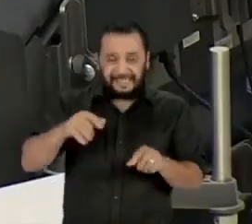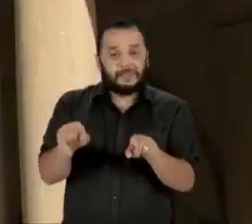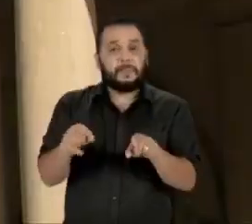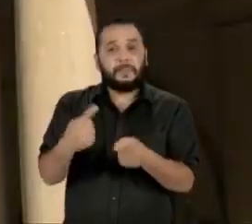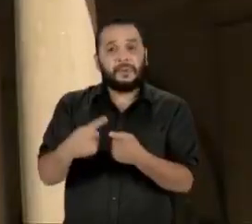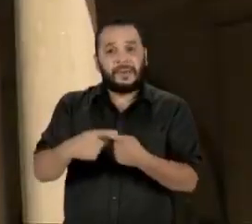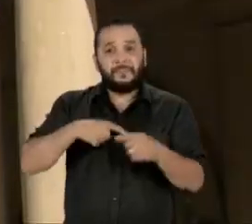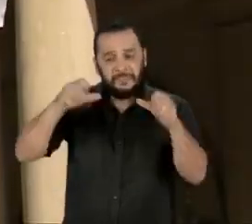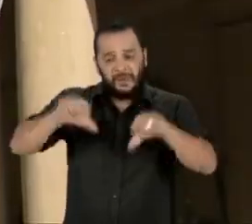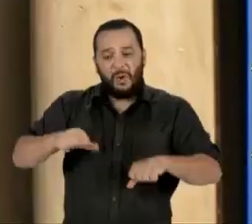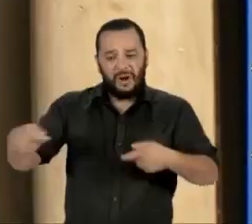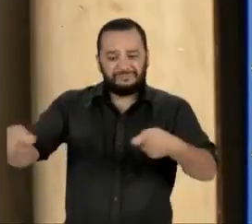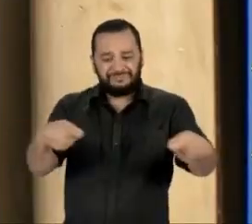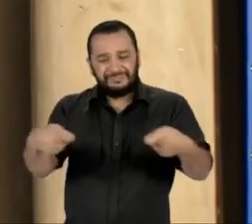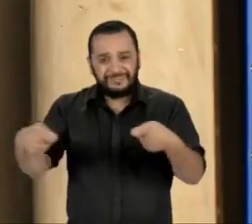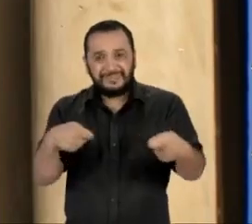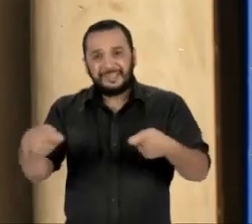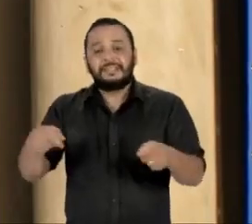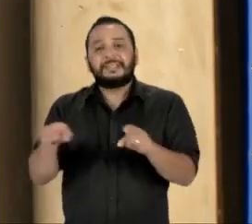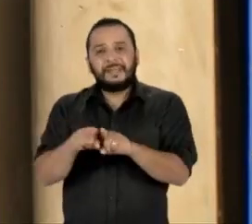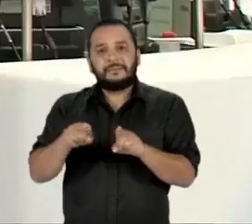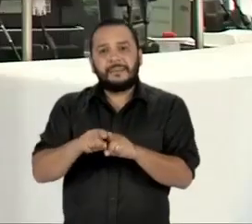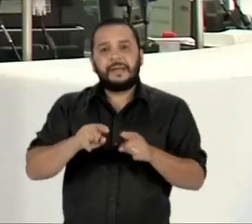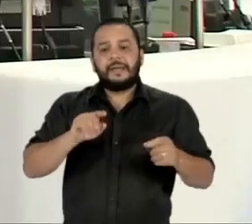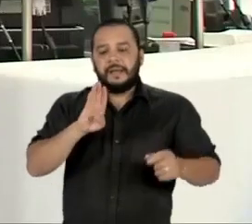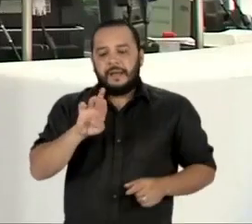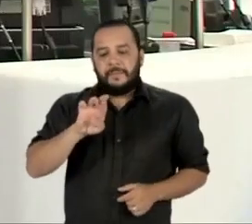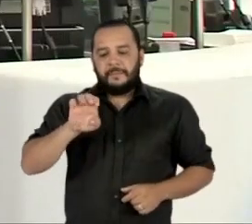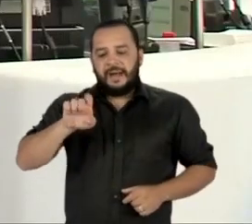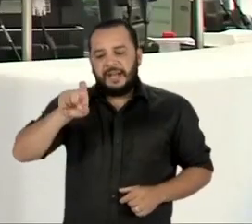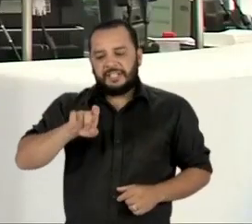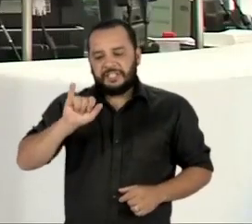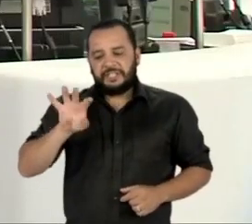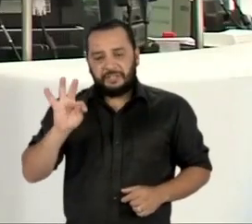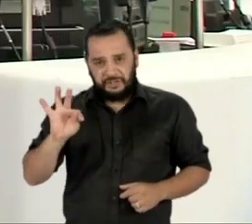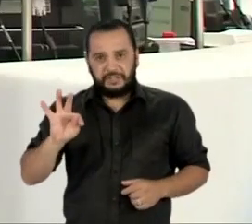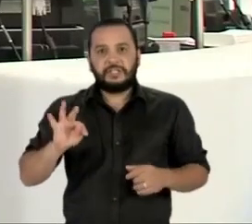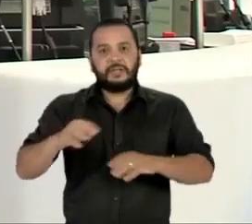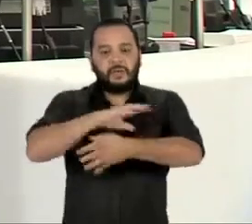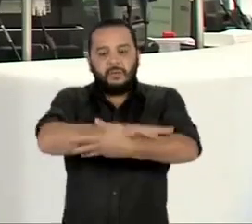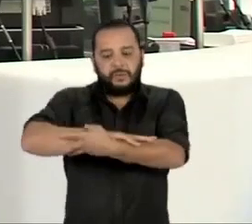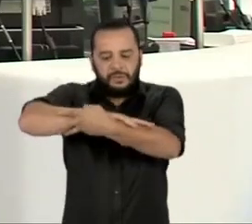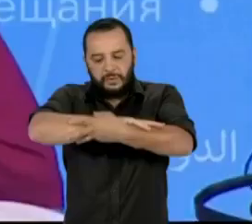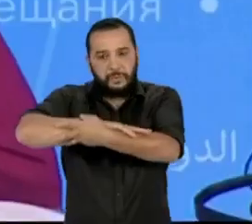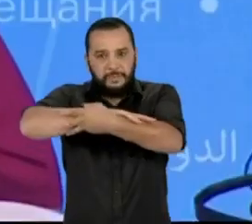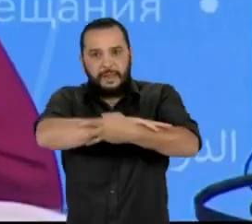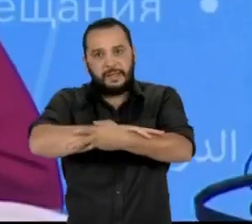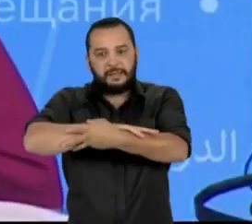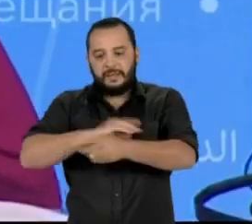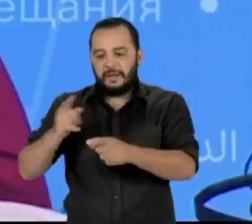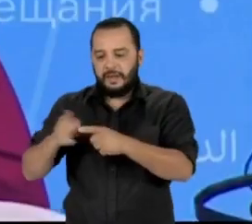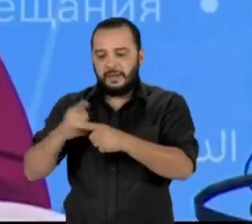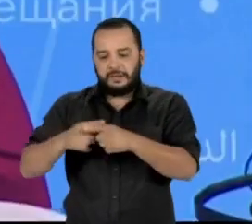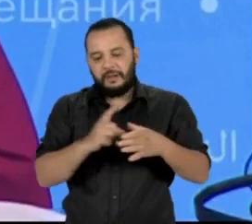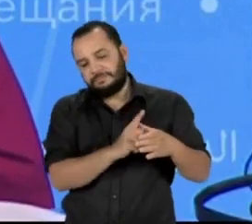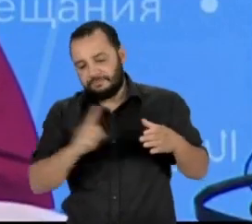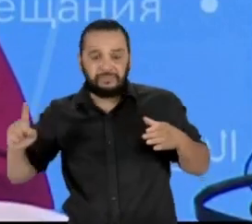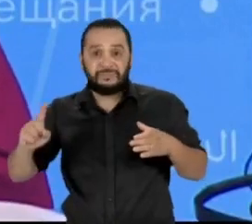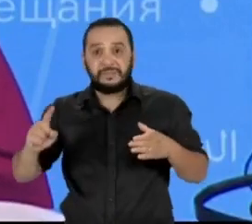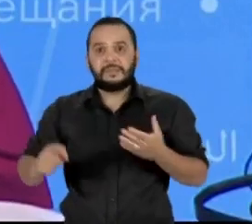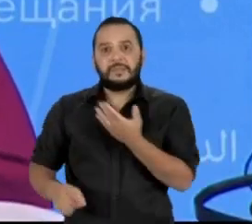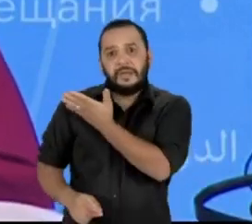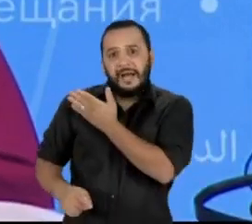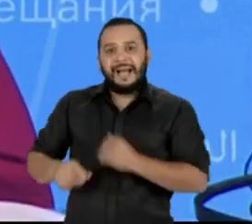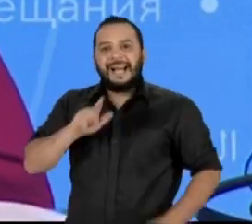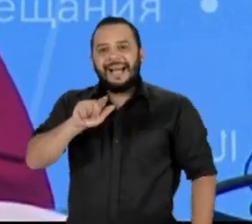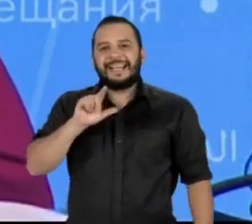comerciais, turbulências relacionadas ao Brexit e aversão abrupta ao risco nos mercados financeiros. A economista-chefe do FMI afirma